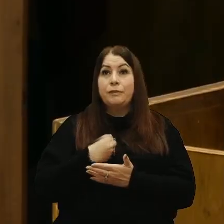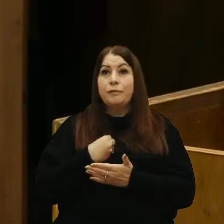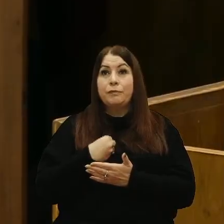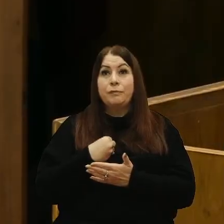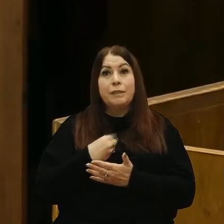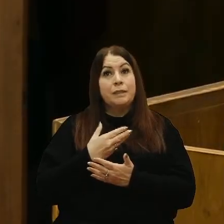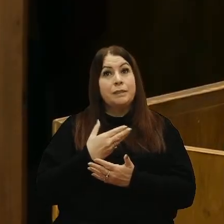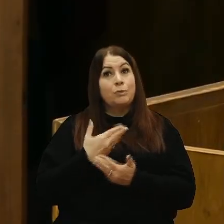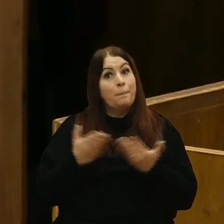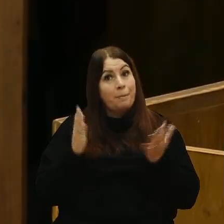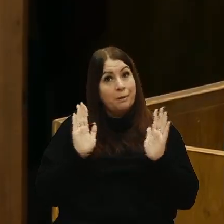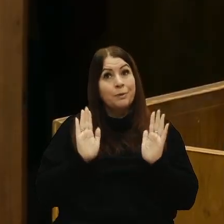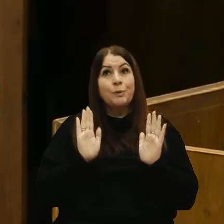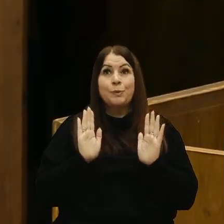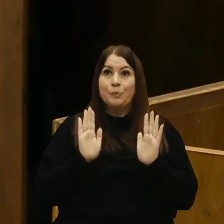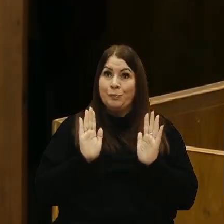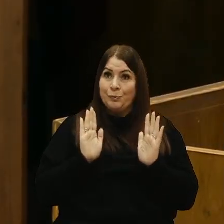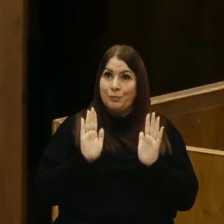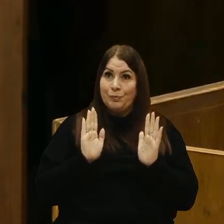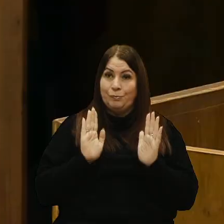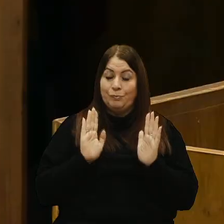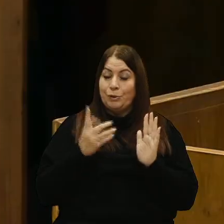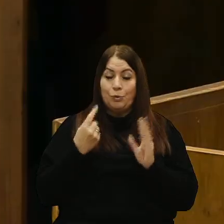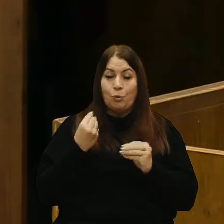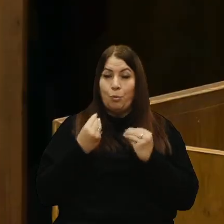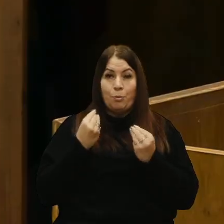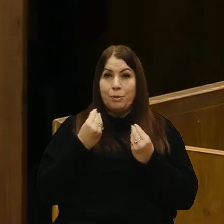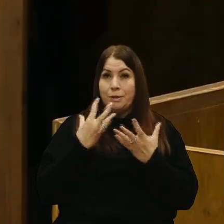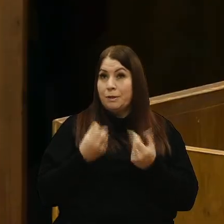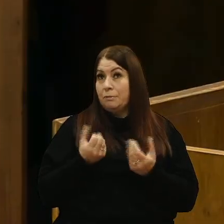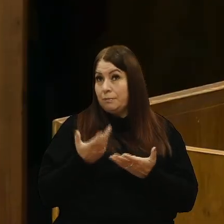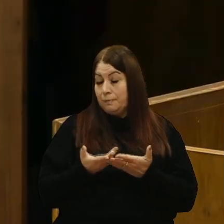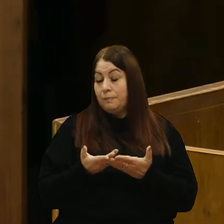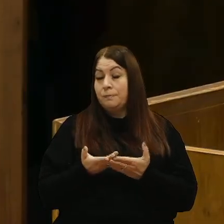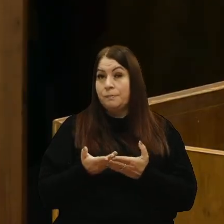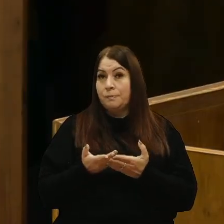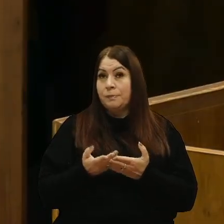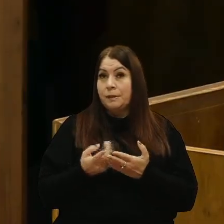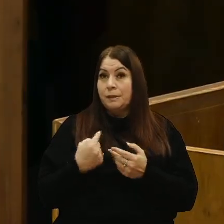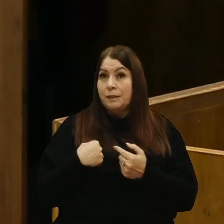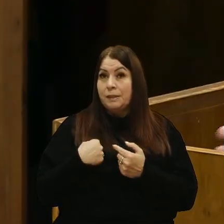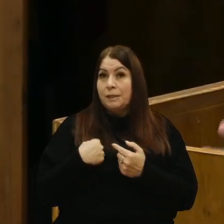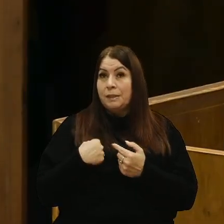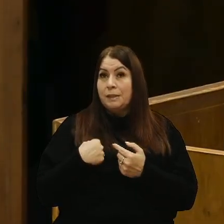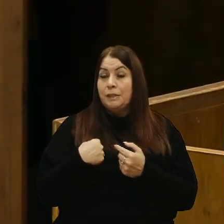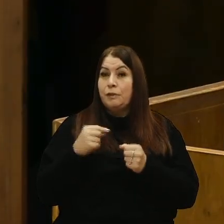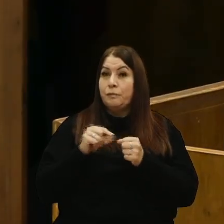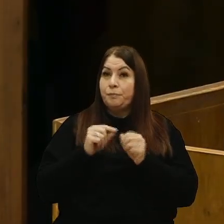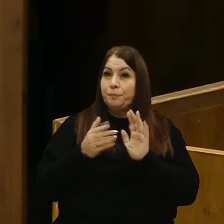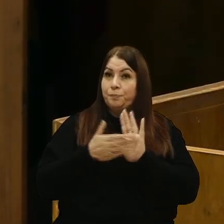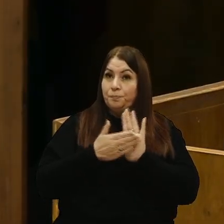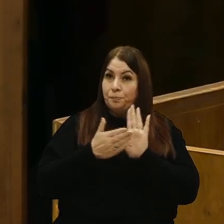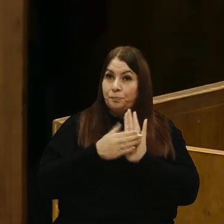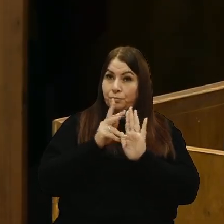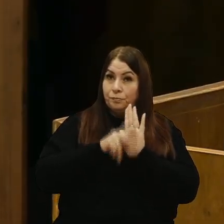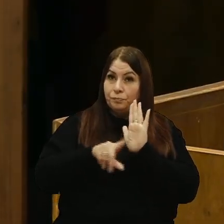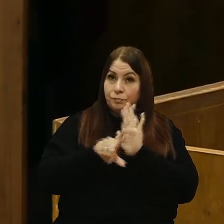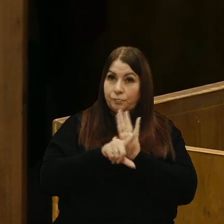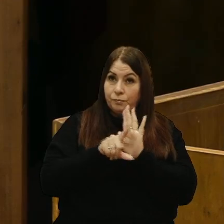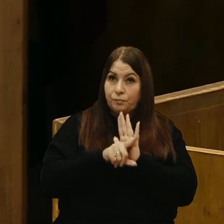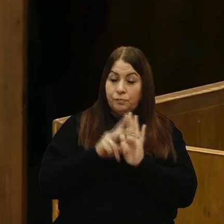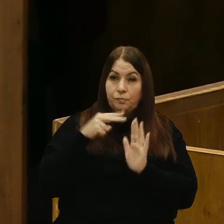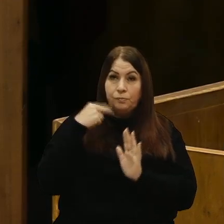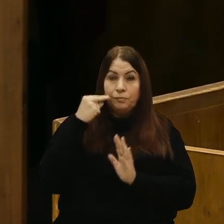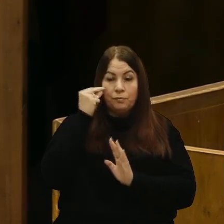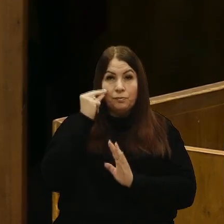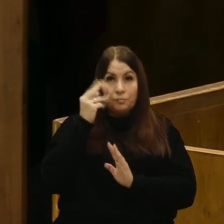se percam. É inadmissível. Porque eu Fiz uma proposição num projeto de lei, o vereador Cláudio...